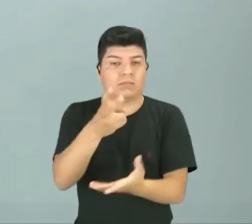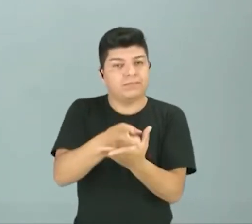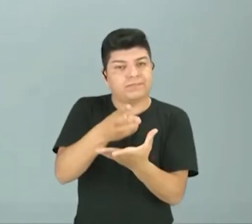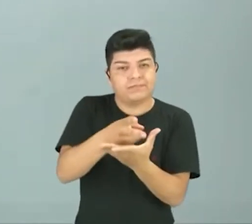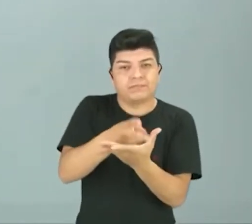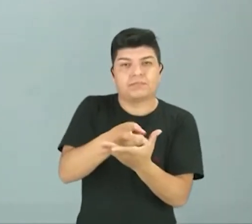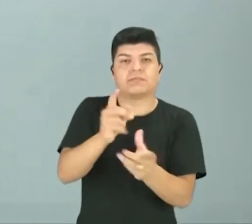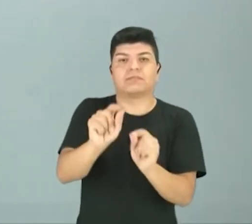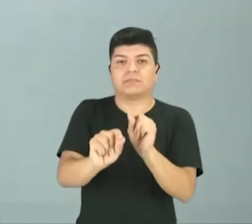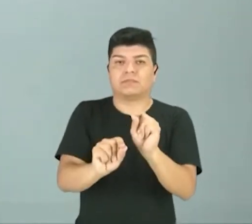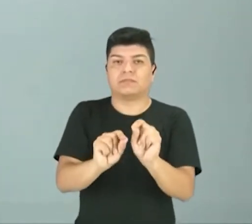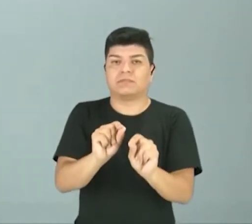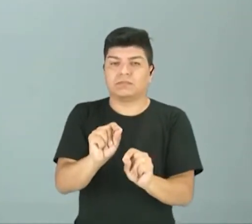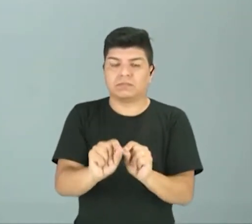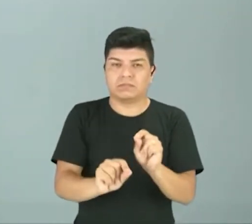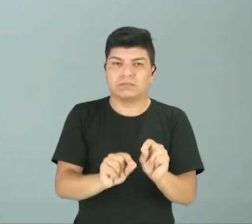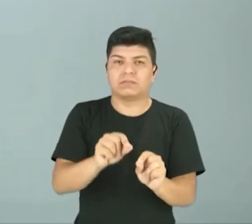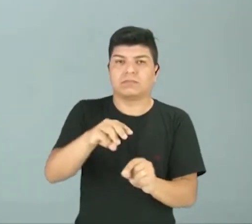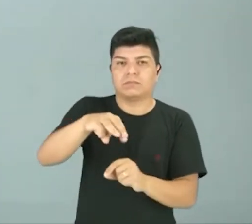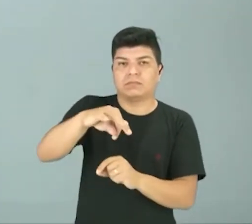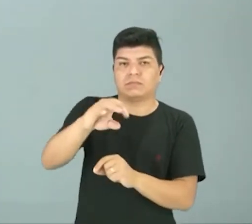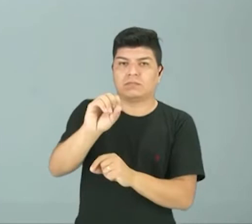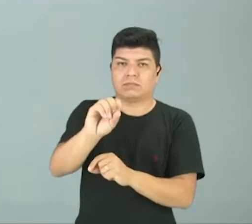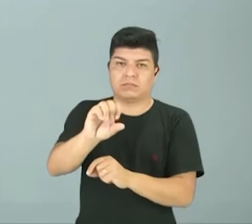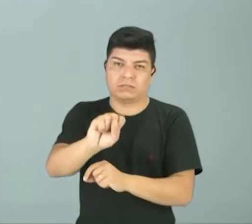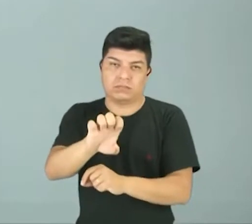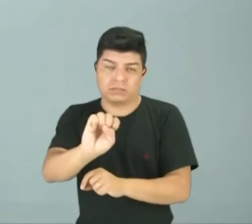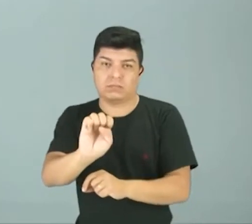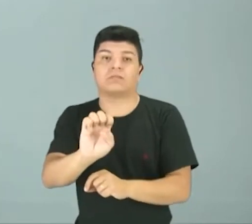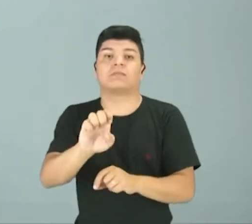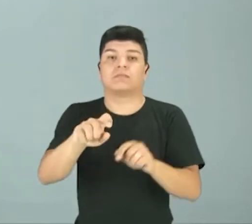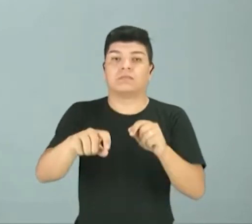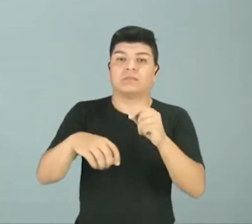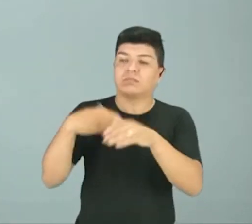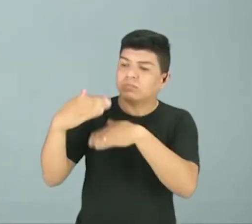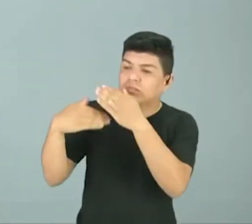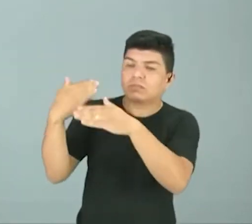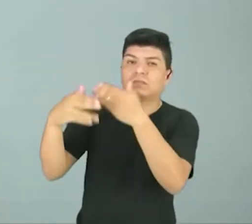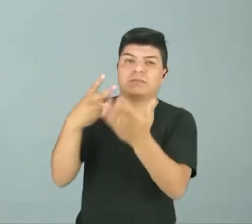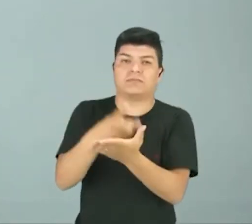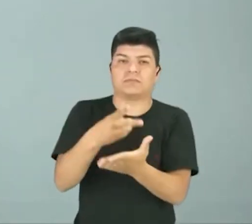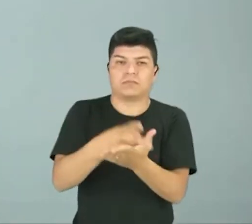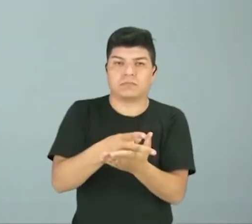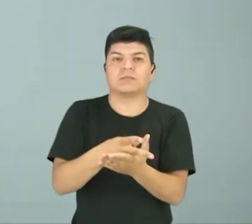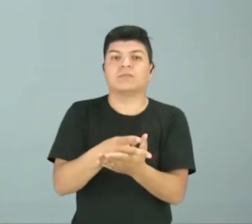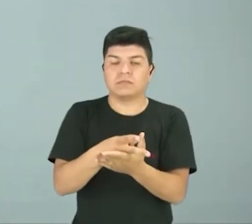constante mitose, processo mitótico, né, e eles vão